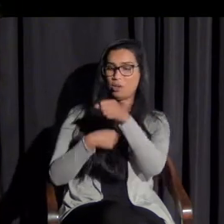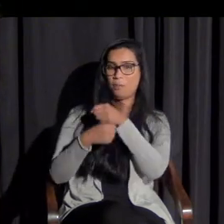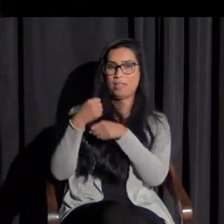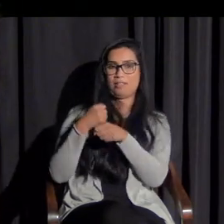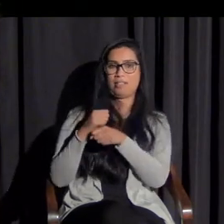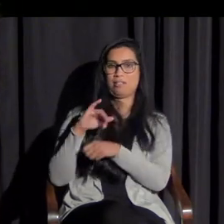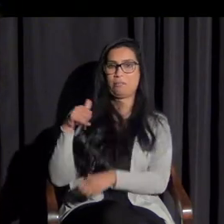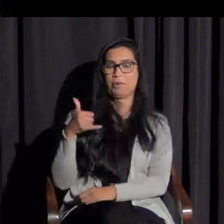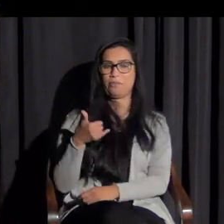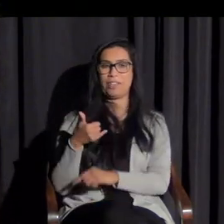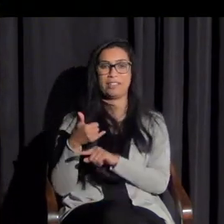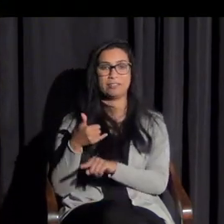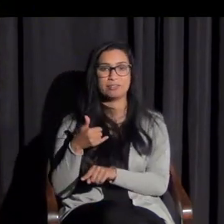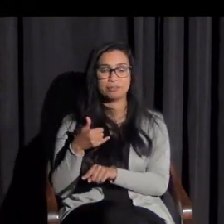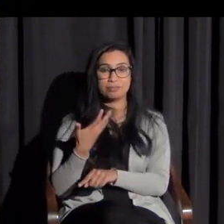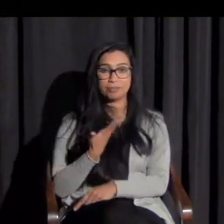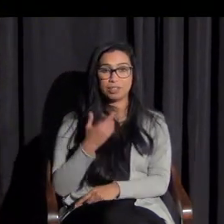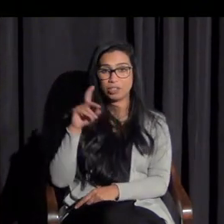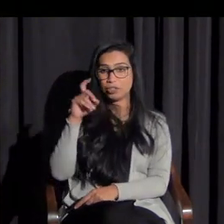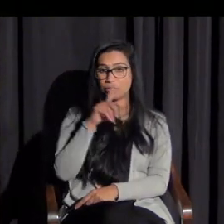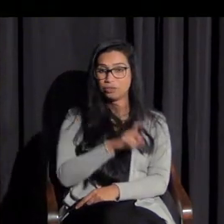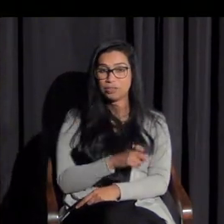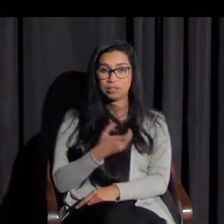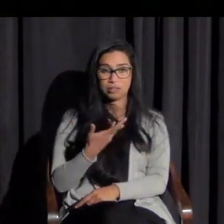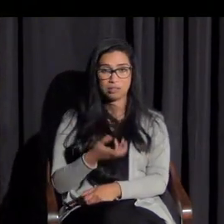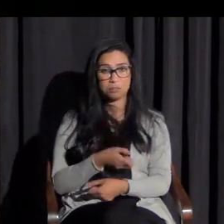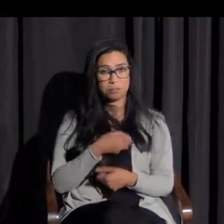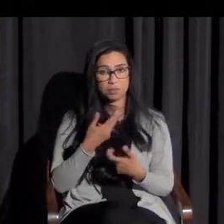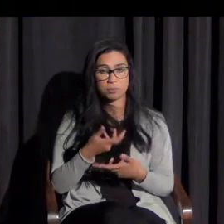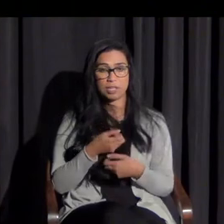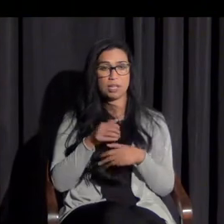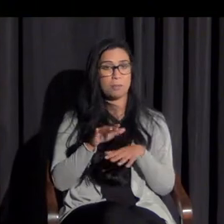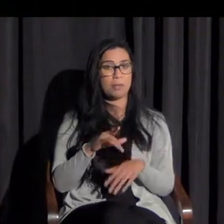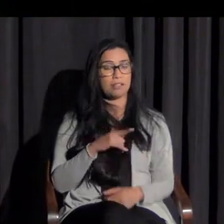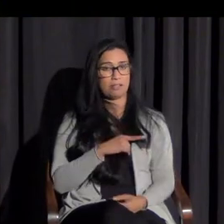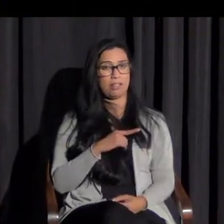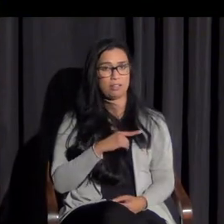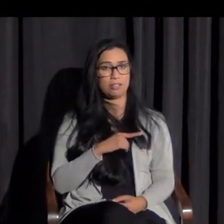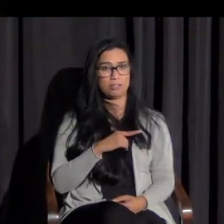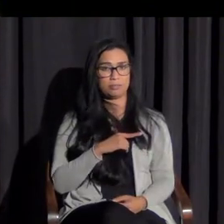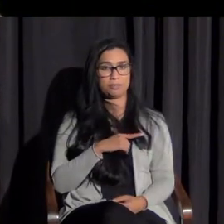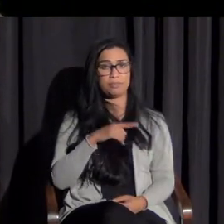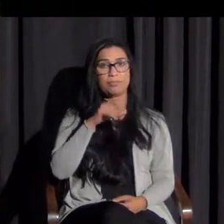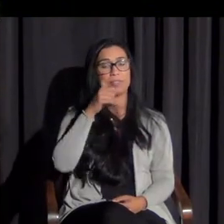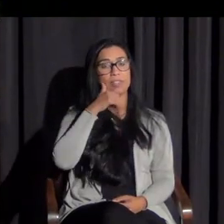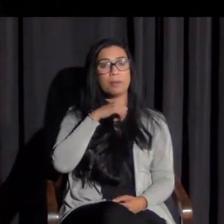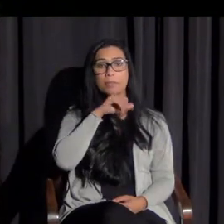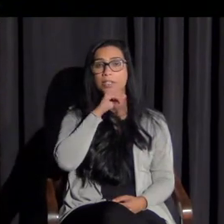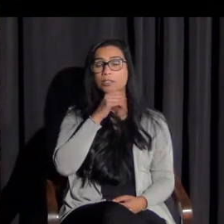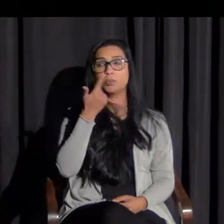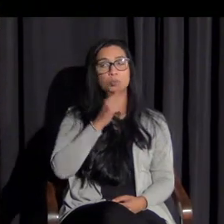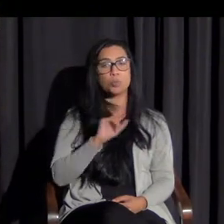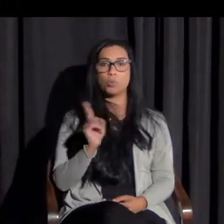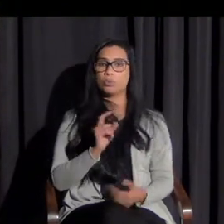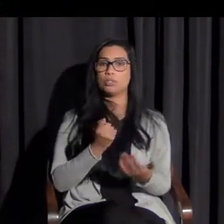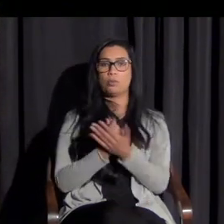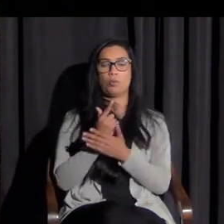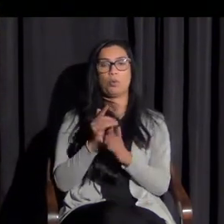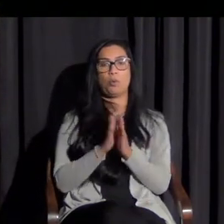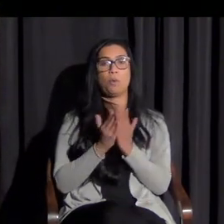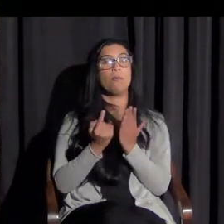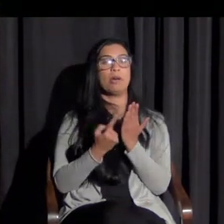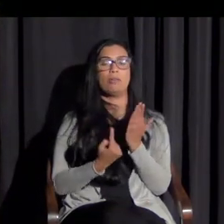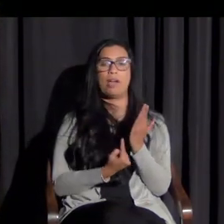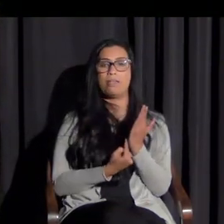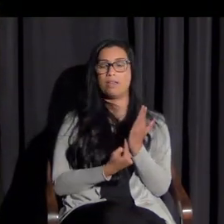é difícil falar em uma situação dessa, mas ainda existe isso, a mãe que não consegue comprar.